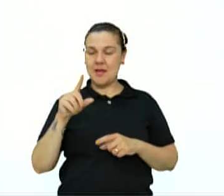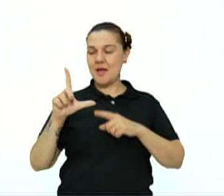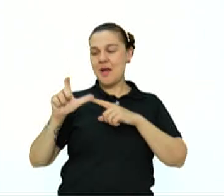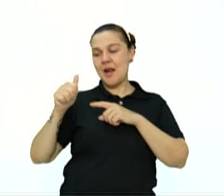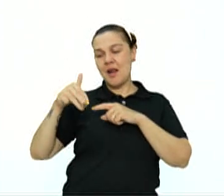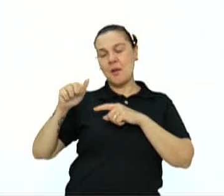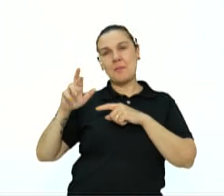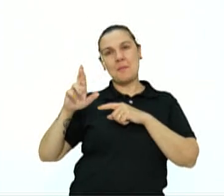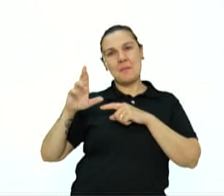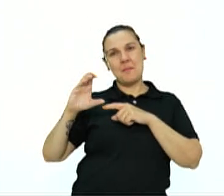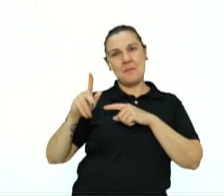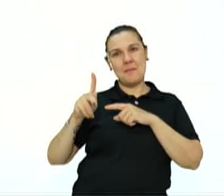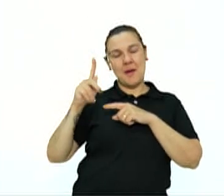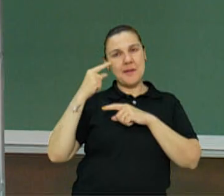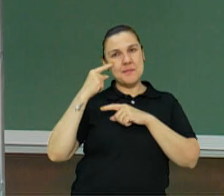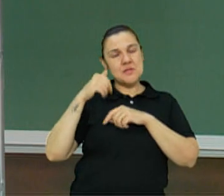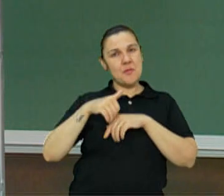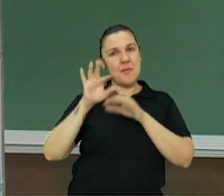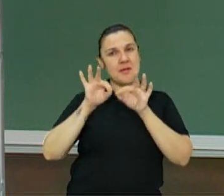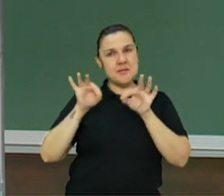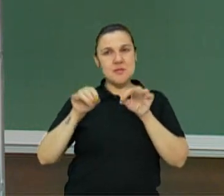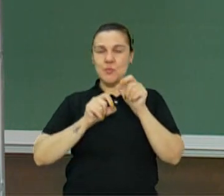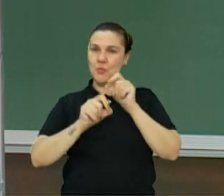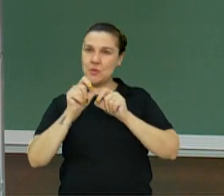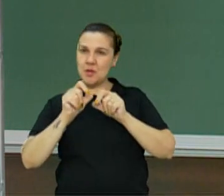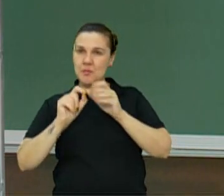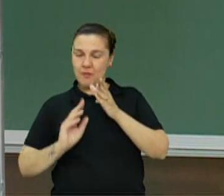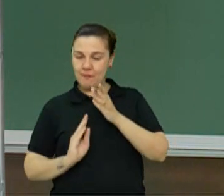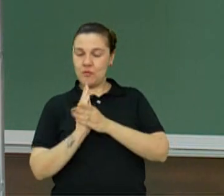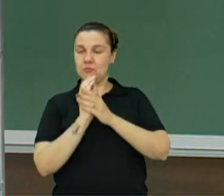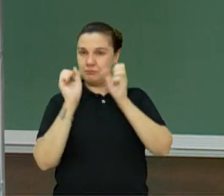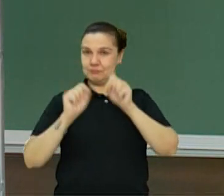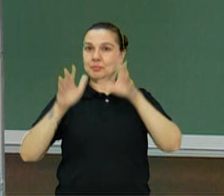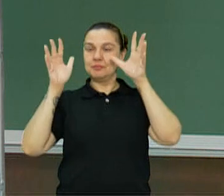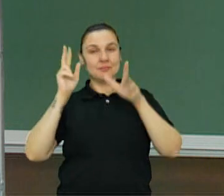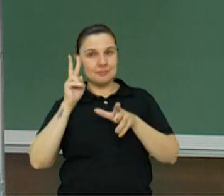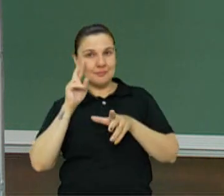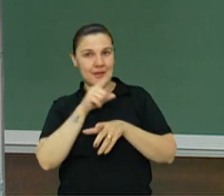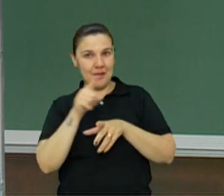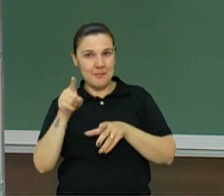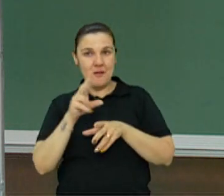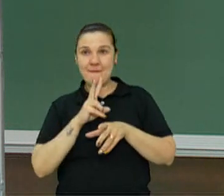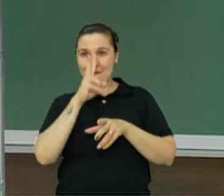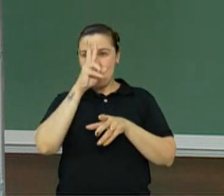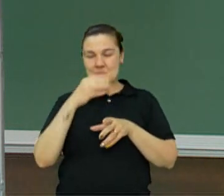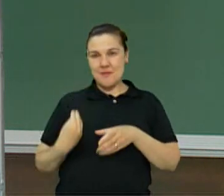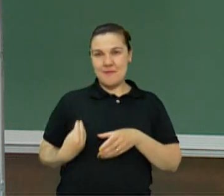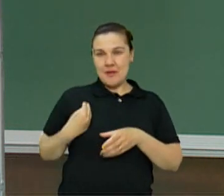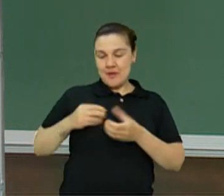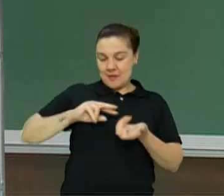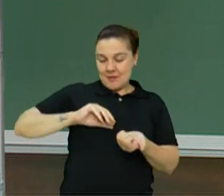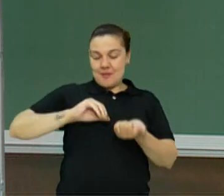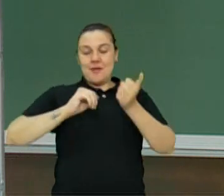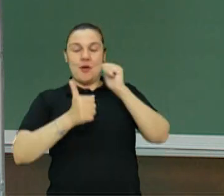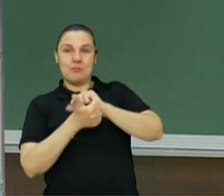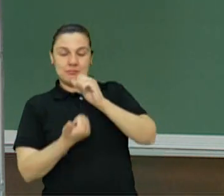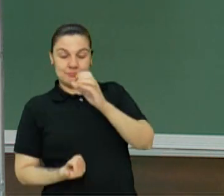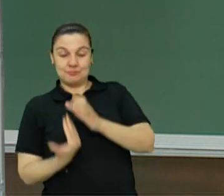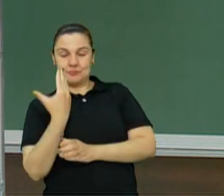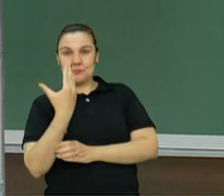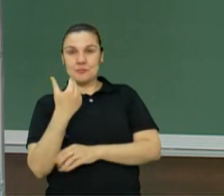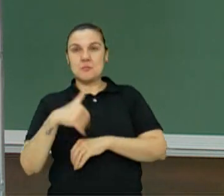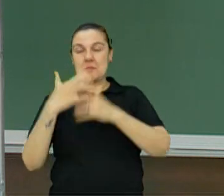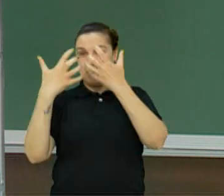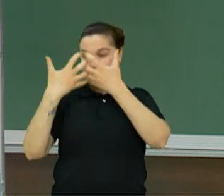foi aquele que entendia que os seres mais simples, por uma força vital, passavam por transmutação e originavam seres